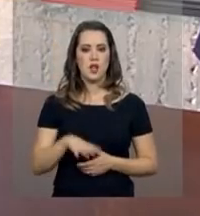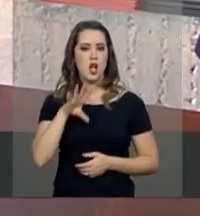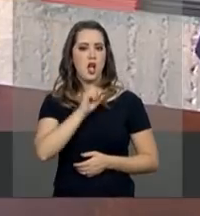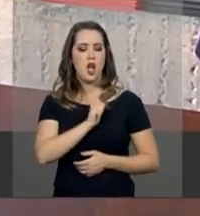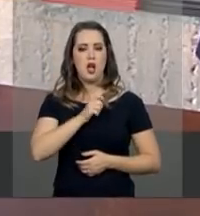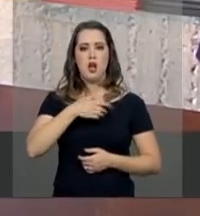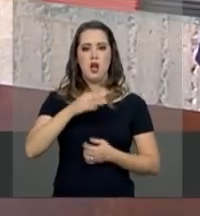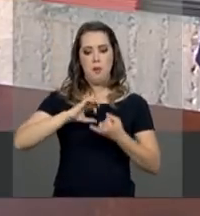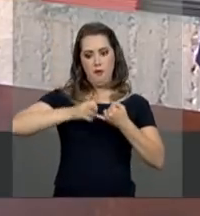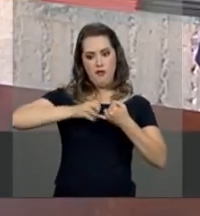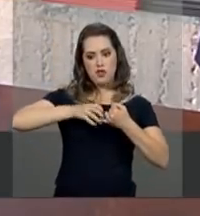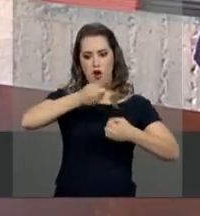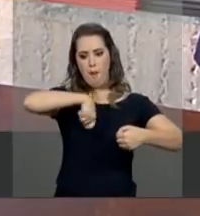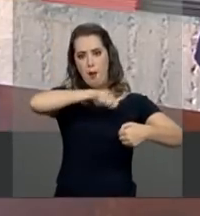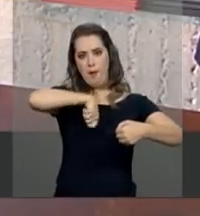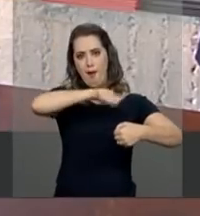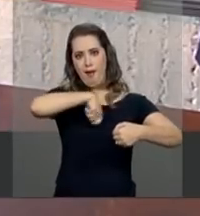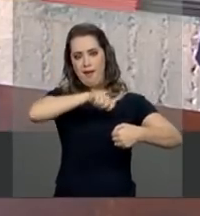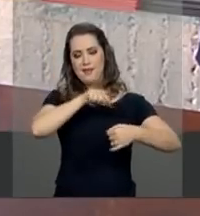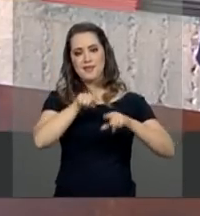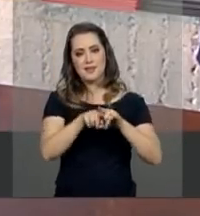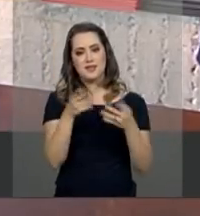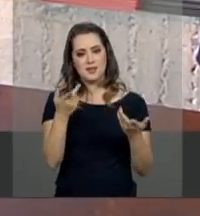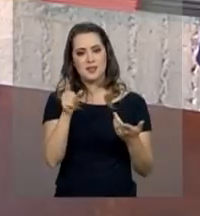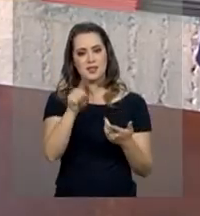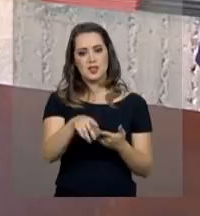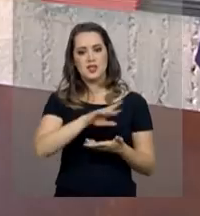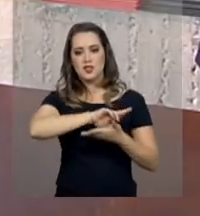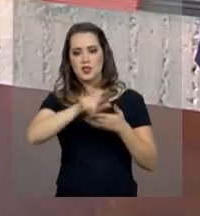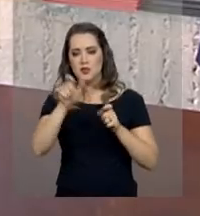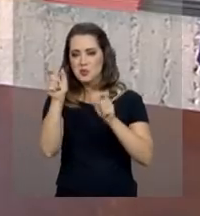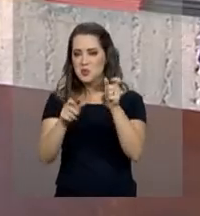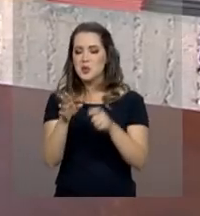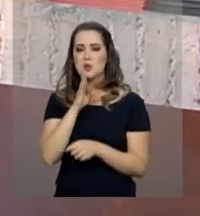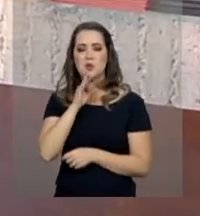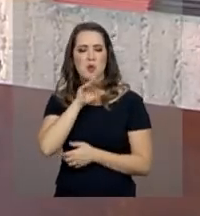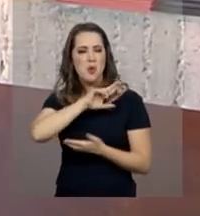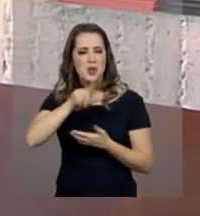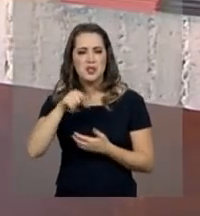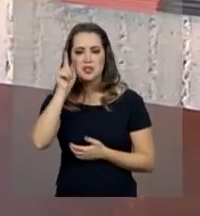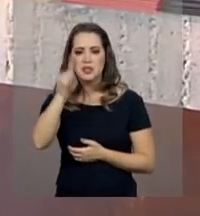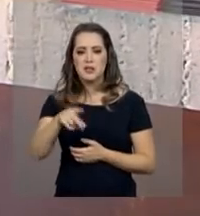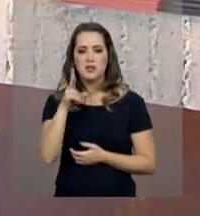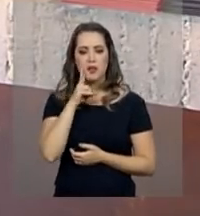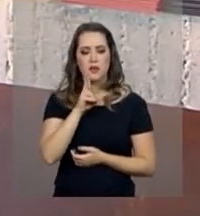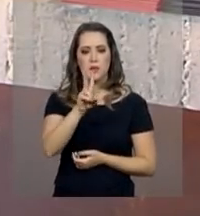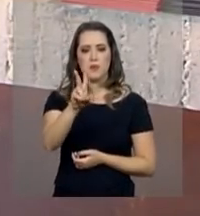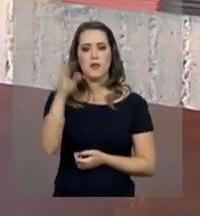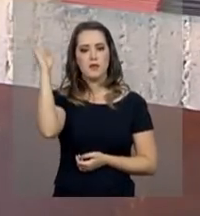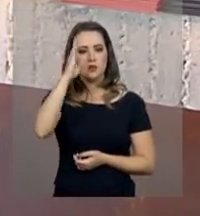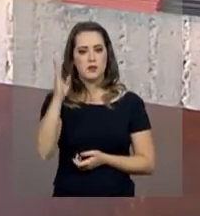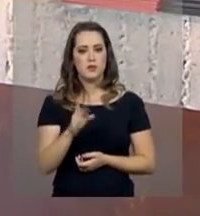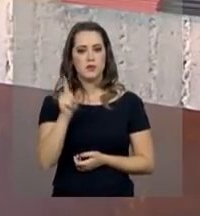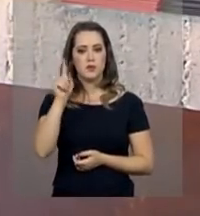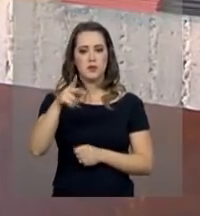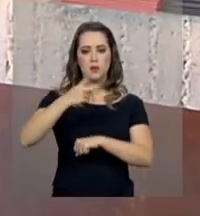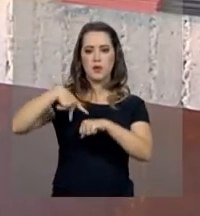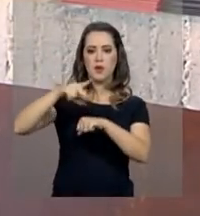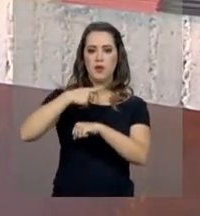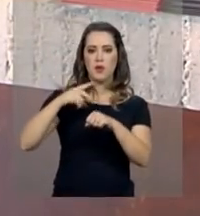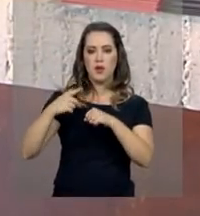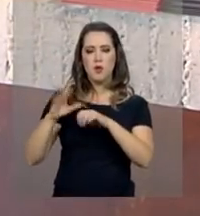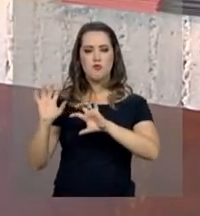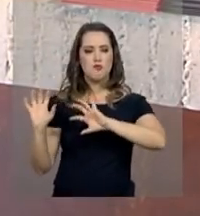feijoada. Aí comecei a conhecer muitas coisas e, na verdade, eu vejo o Brasil, é um país